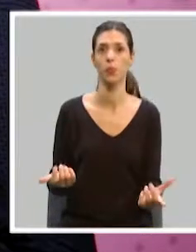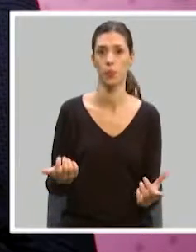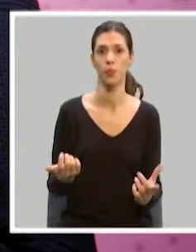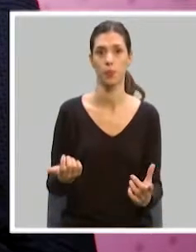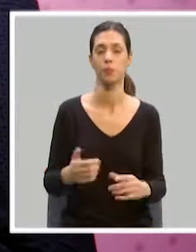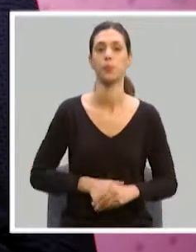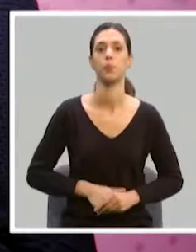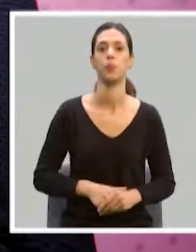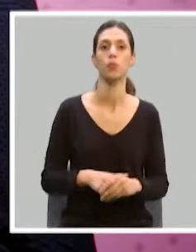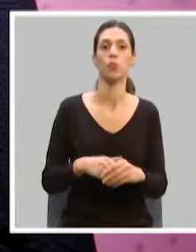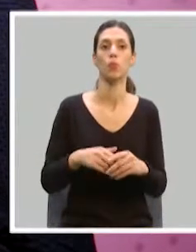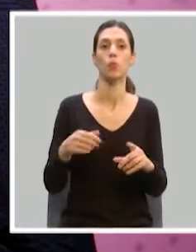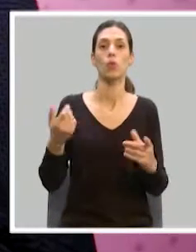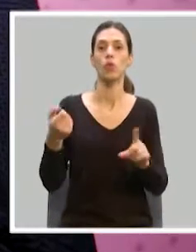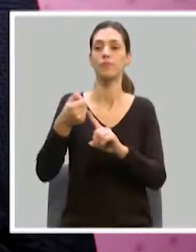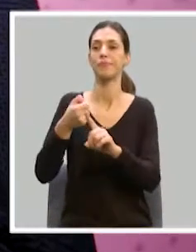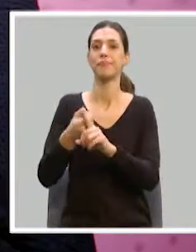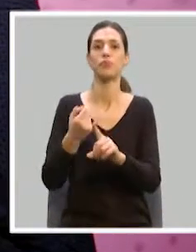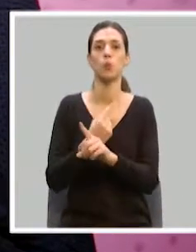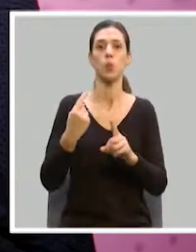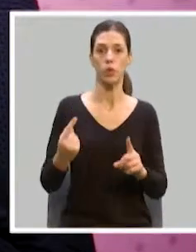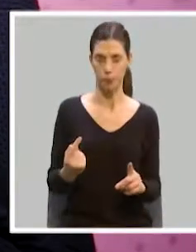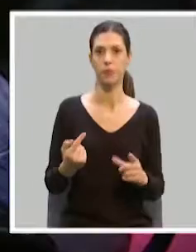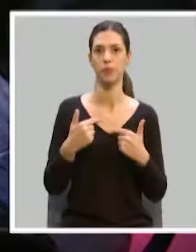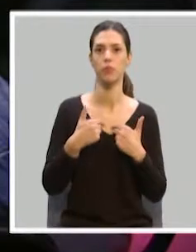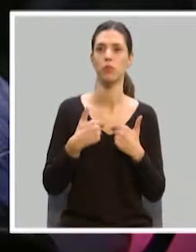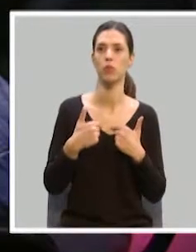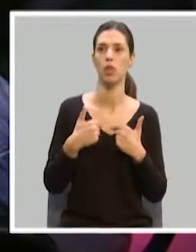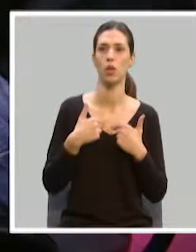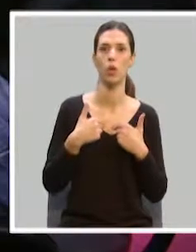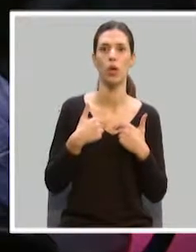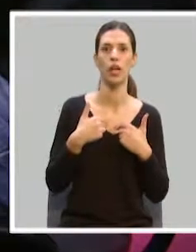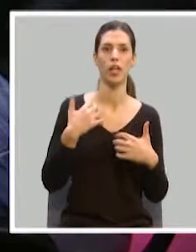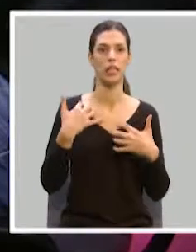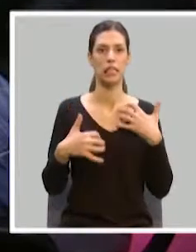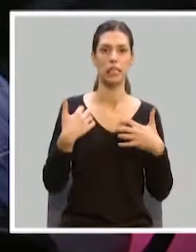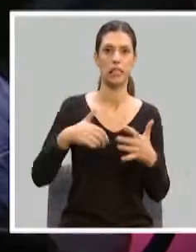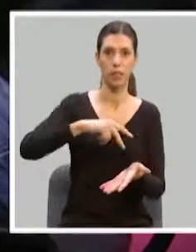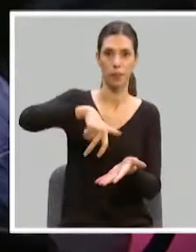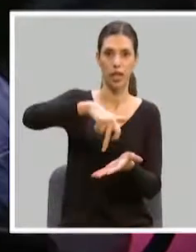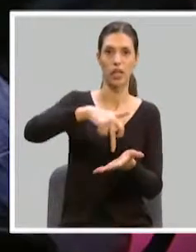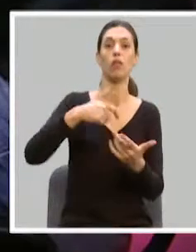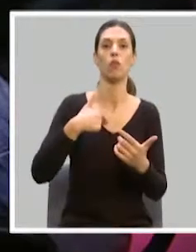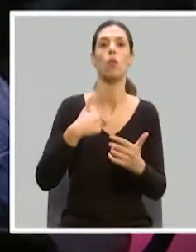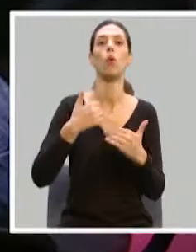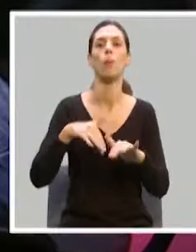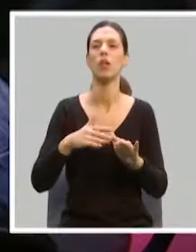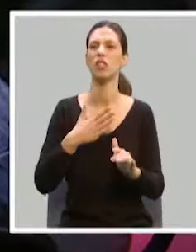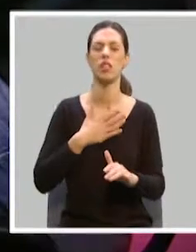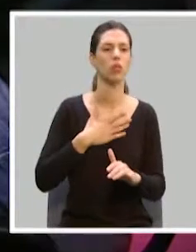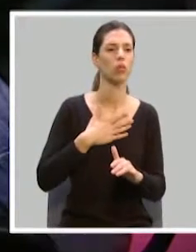porque eu nunca fui além de ser hiperativo nunca gostei de